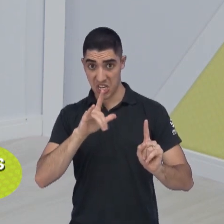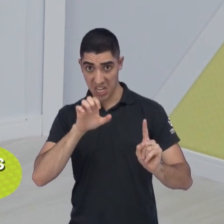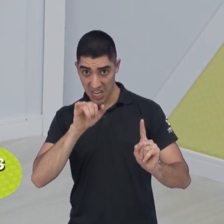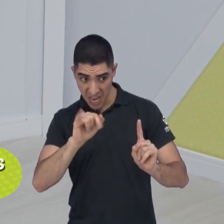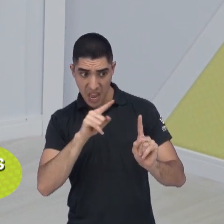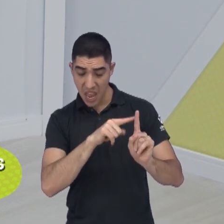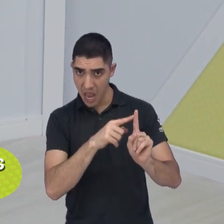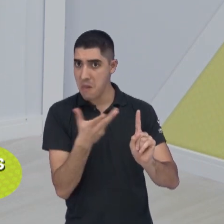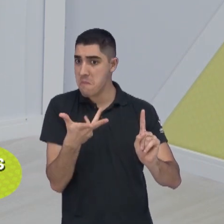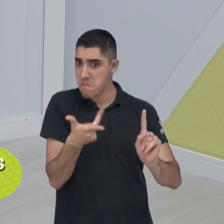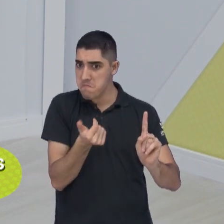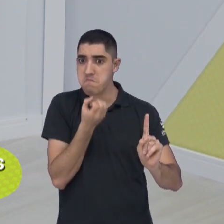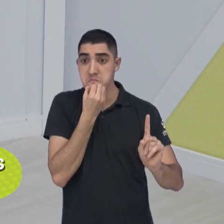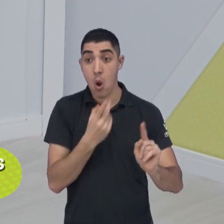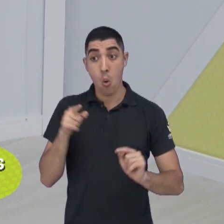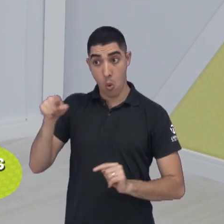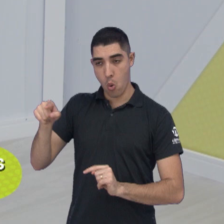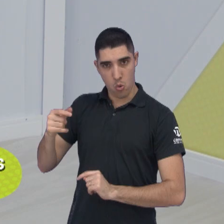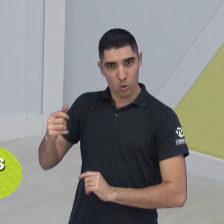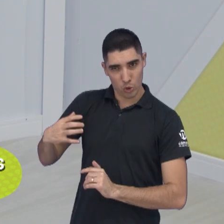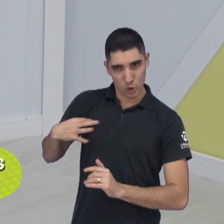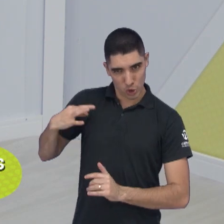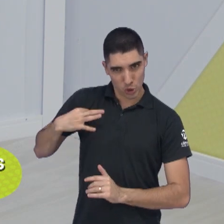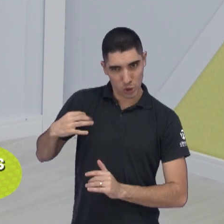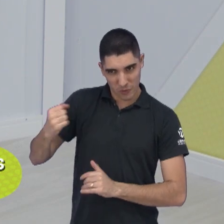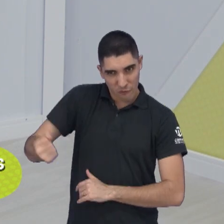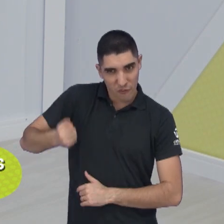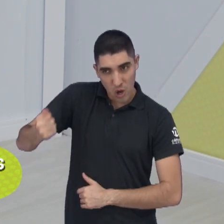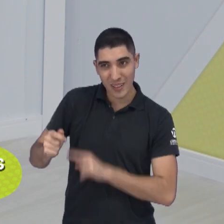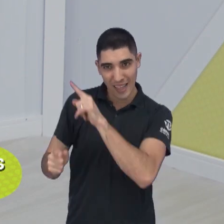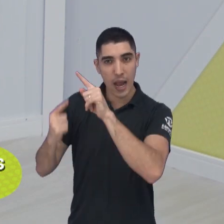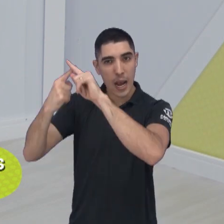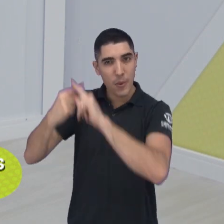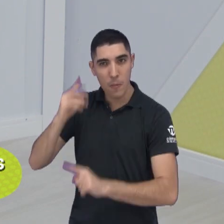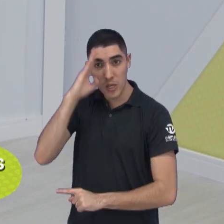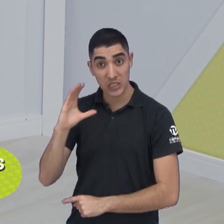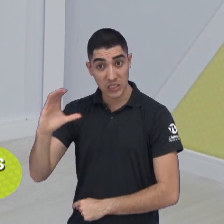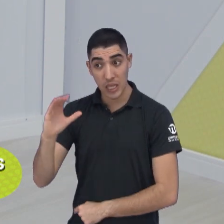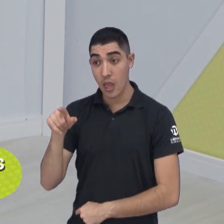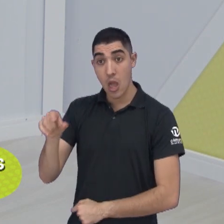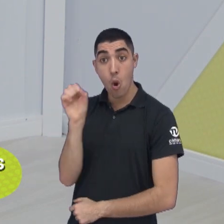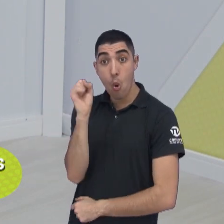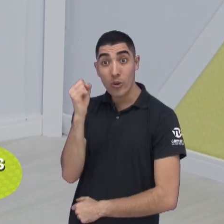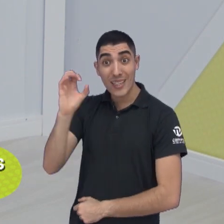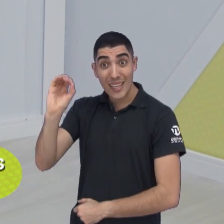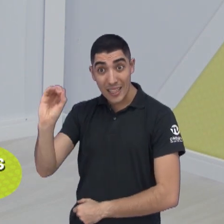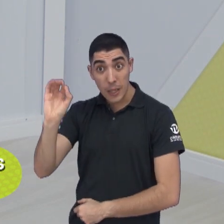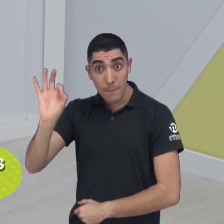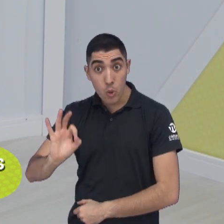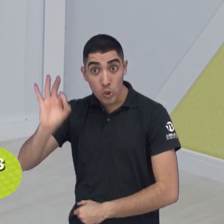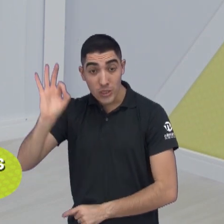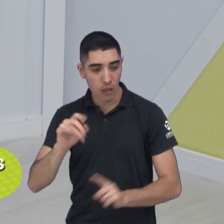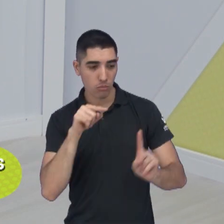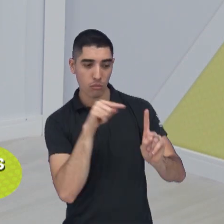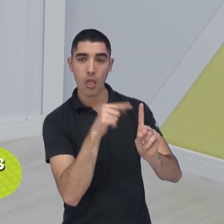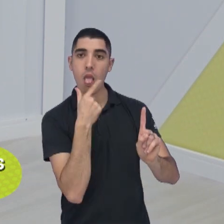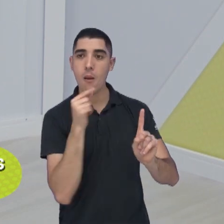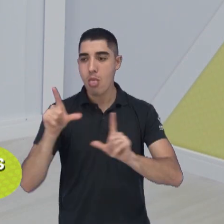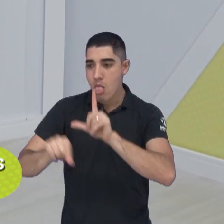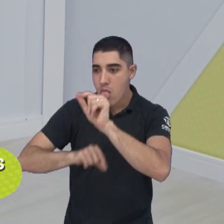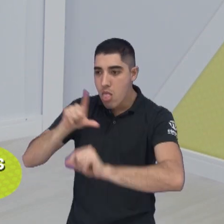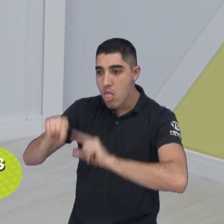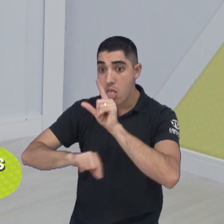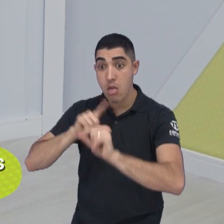time da Ferroviária que está jogando a Série C e que está invicto na competição, 80% desse elenco da Ferroviária foi o Sid Clay que trouxe.